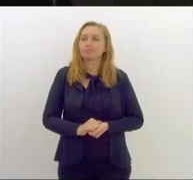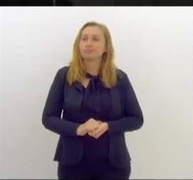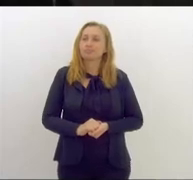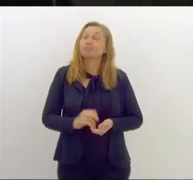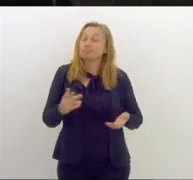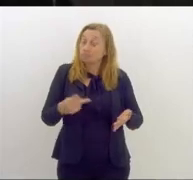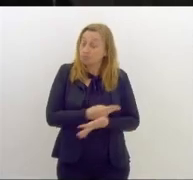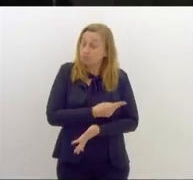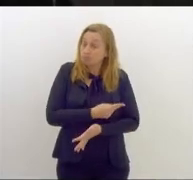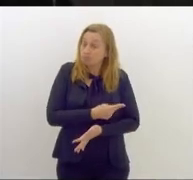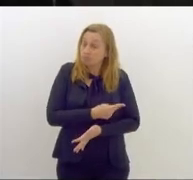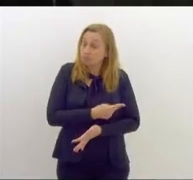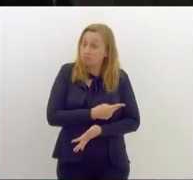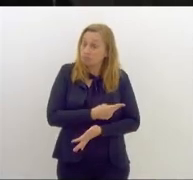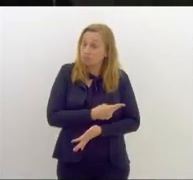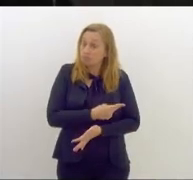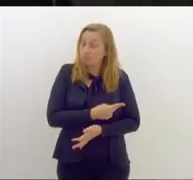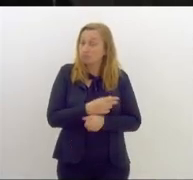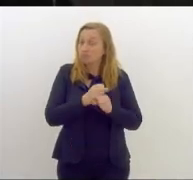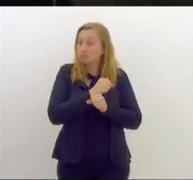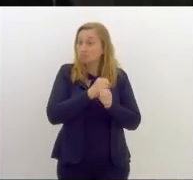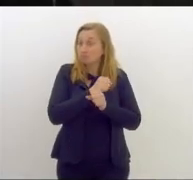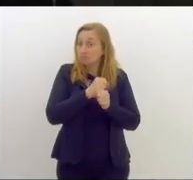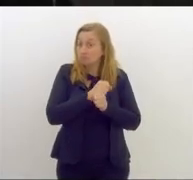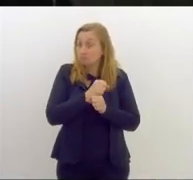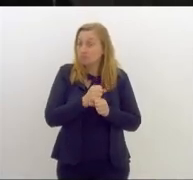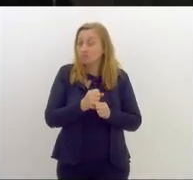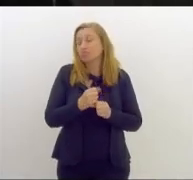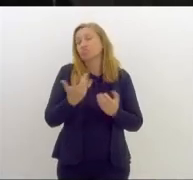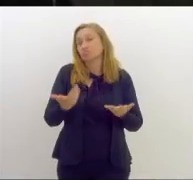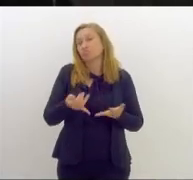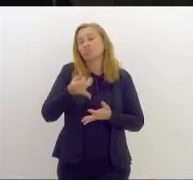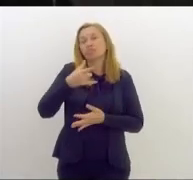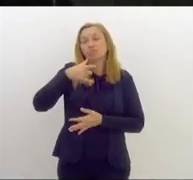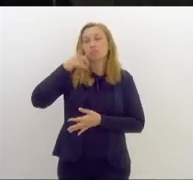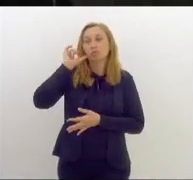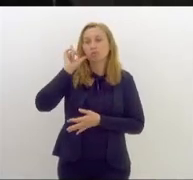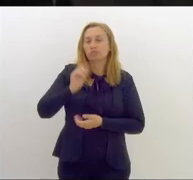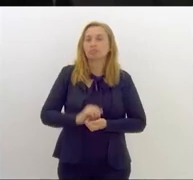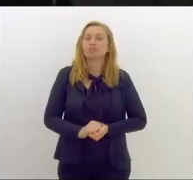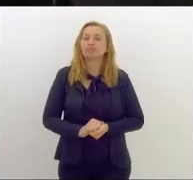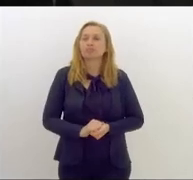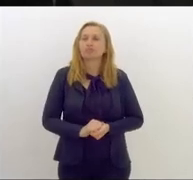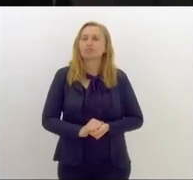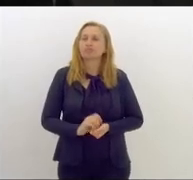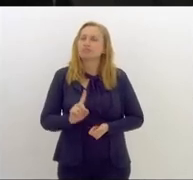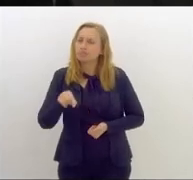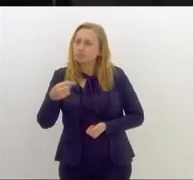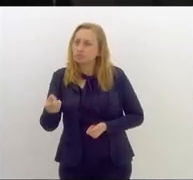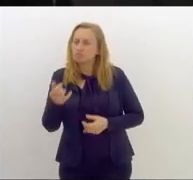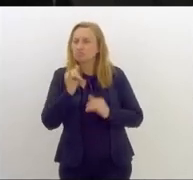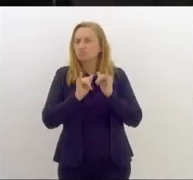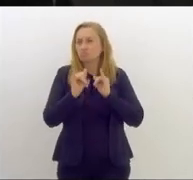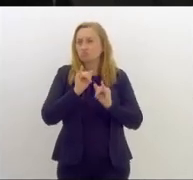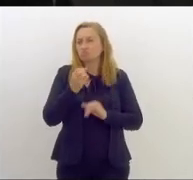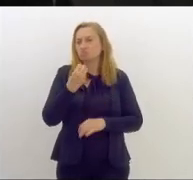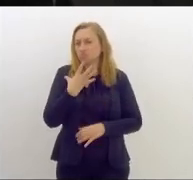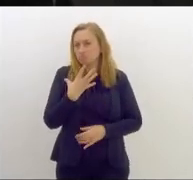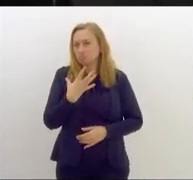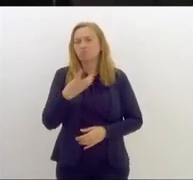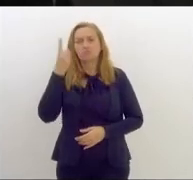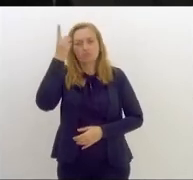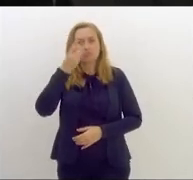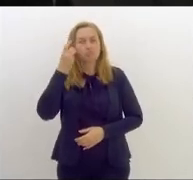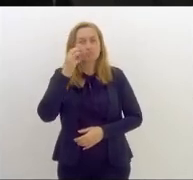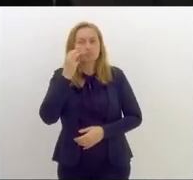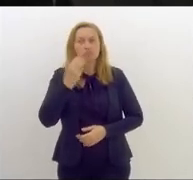ocorreram aos quilos inclusive no dia de ontem uma outra notícia positiva Deputado